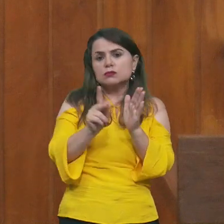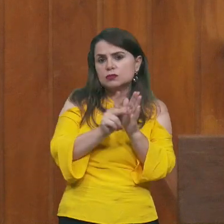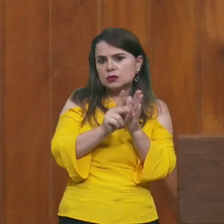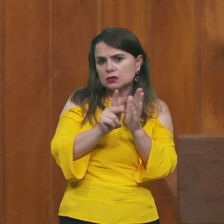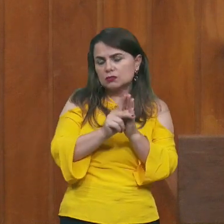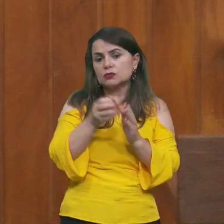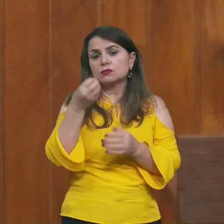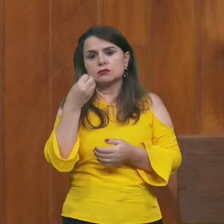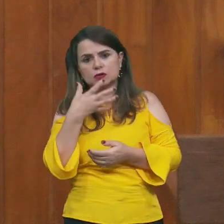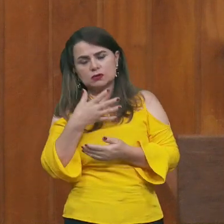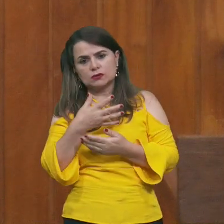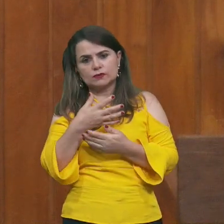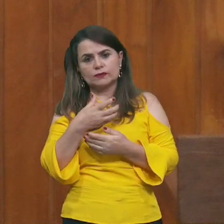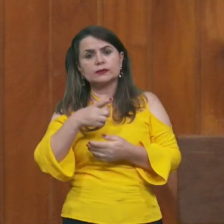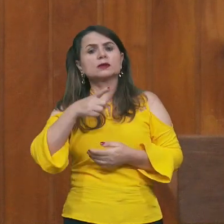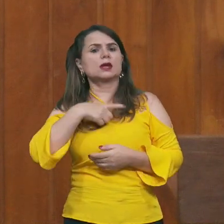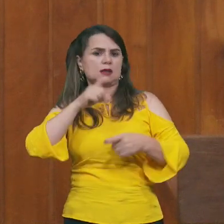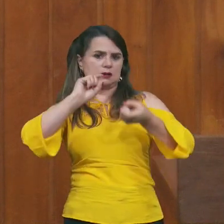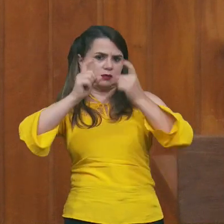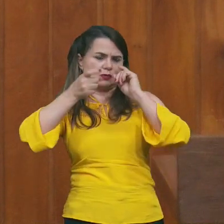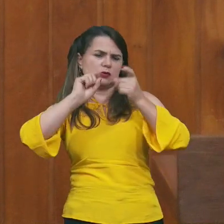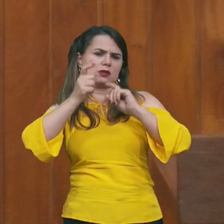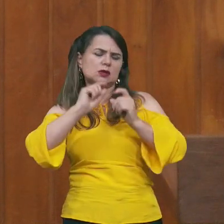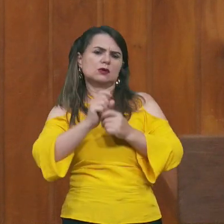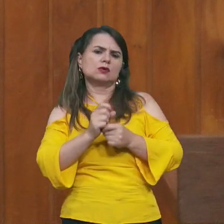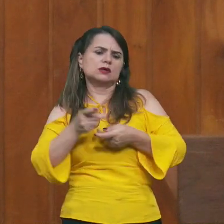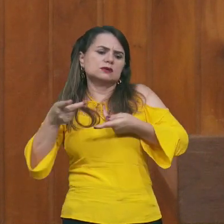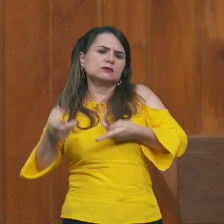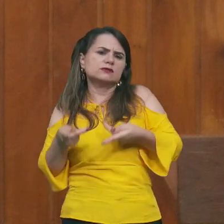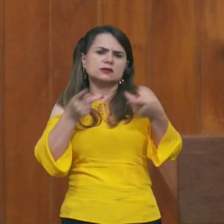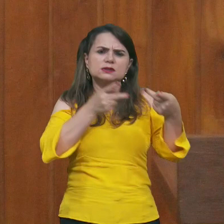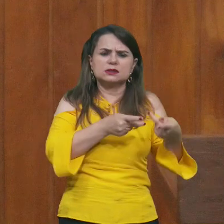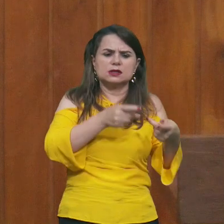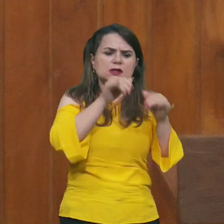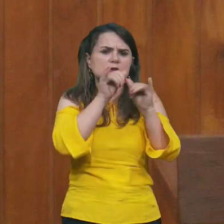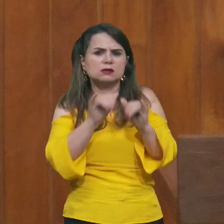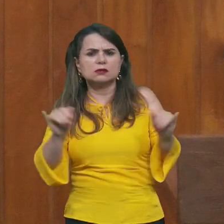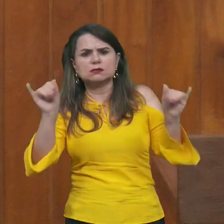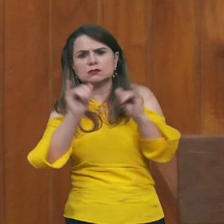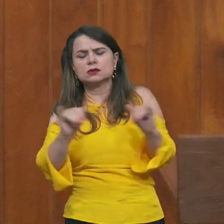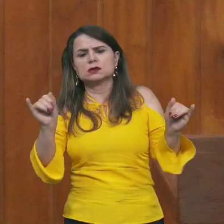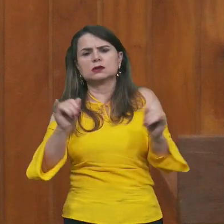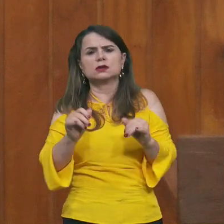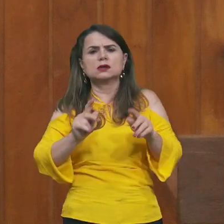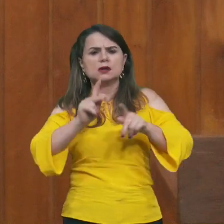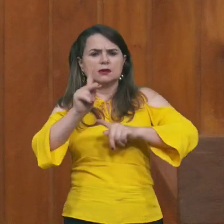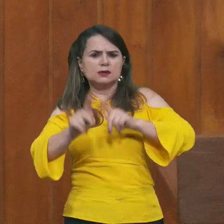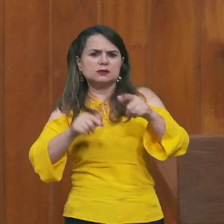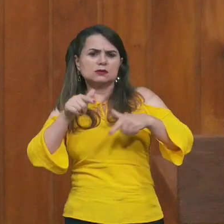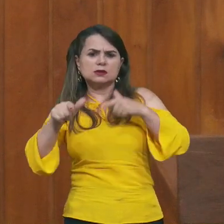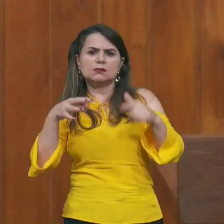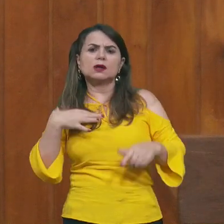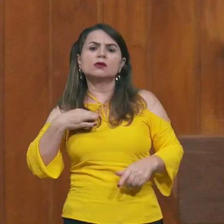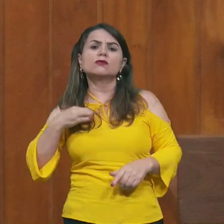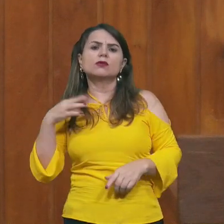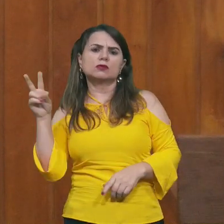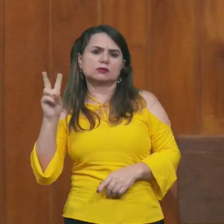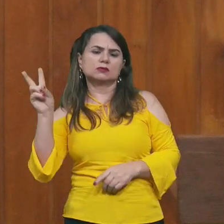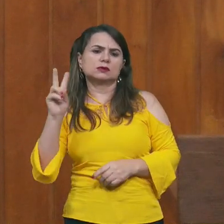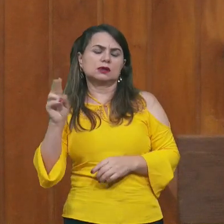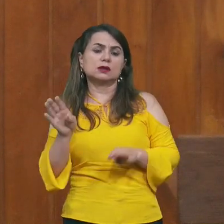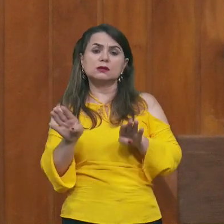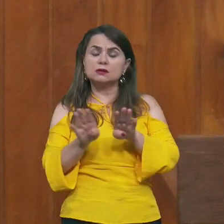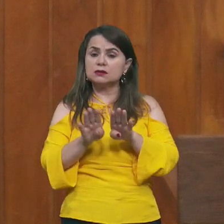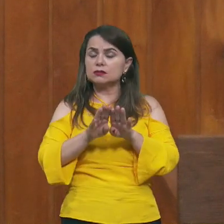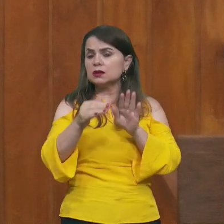atuante, com reuniões muito produtivas, visitas, campanhas, voluntariados e muitos outros projetos que vêm fazendo